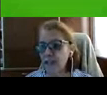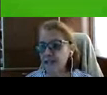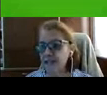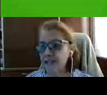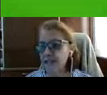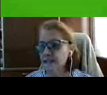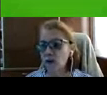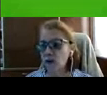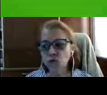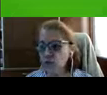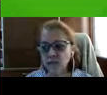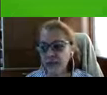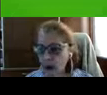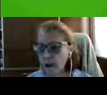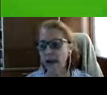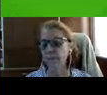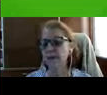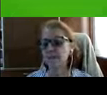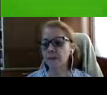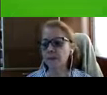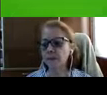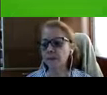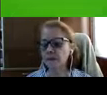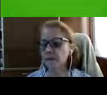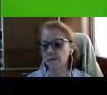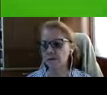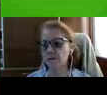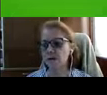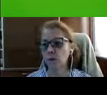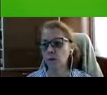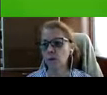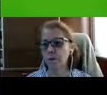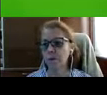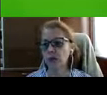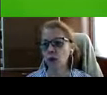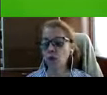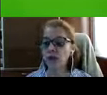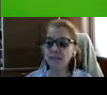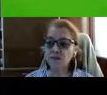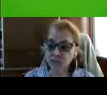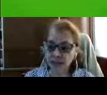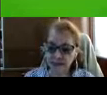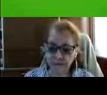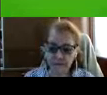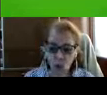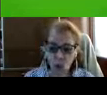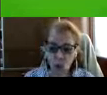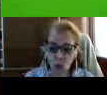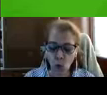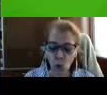fazer pesquisação com sujeitos que não querem participar de pesquisação. porque eles vão ser